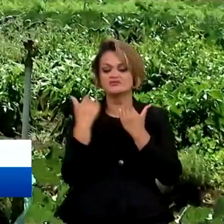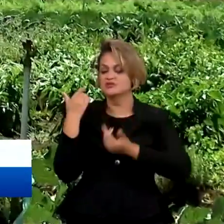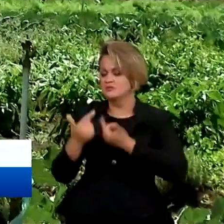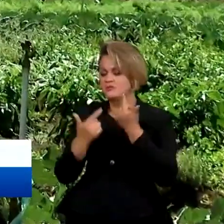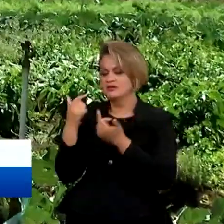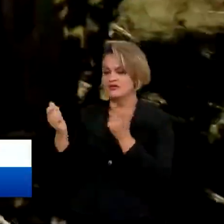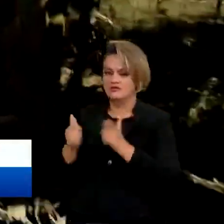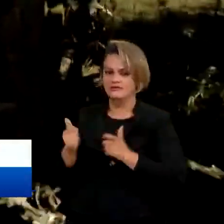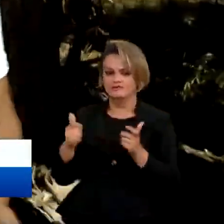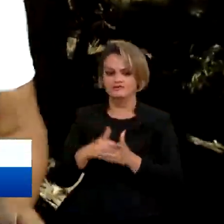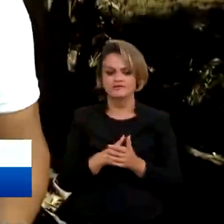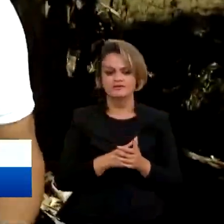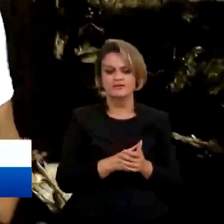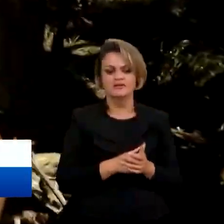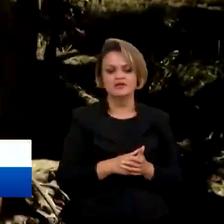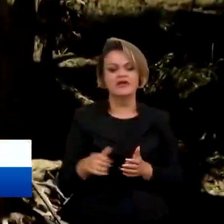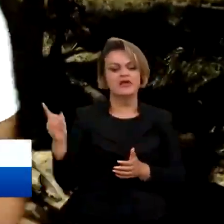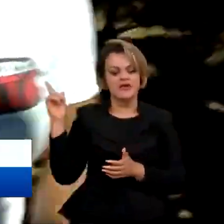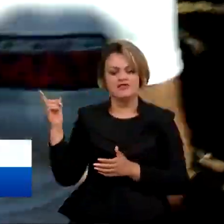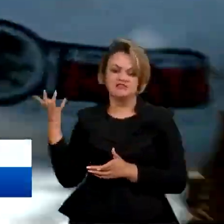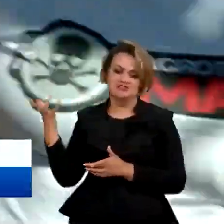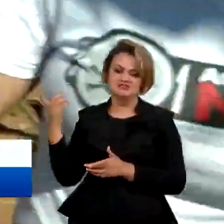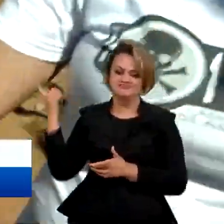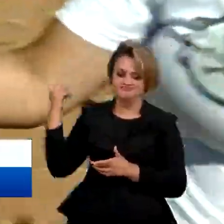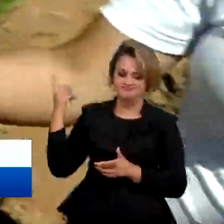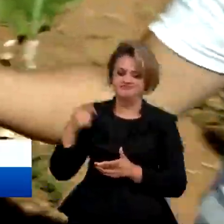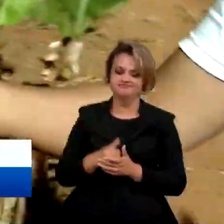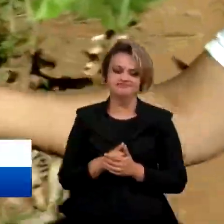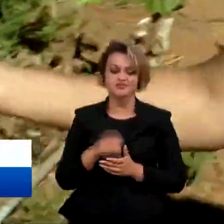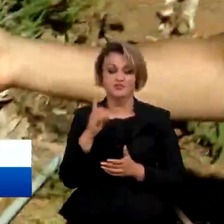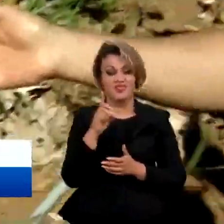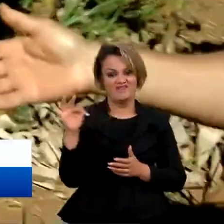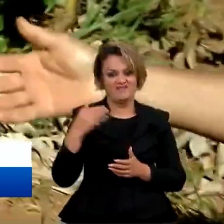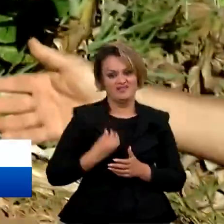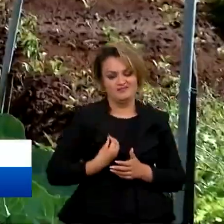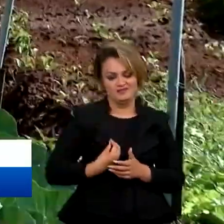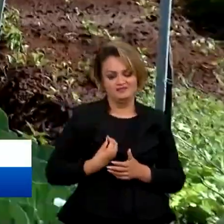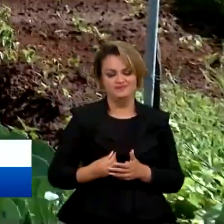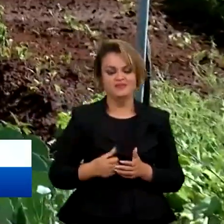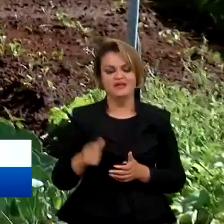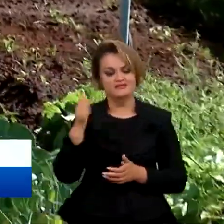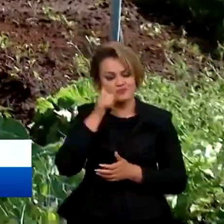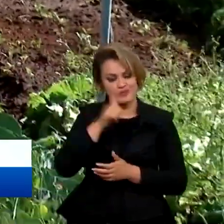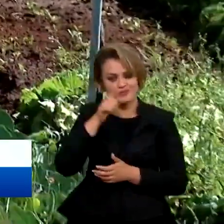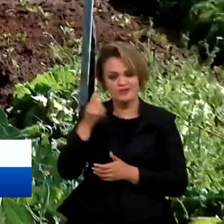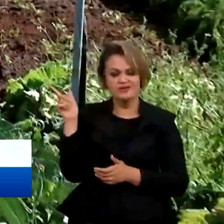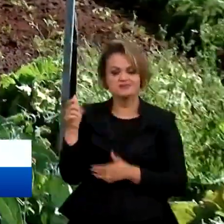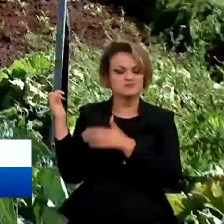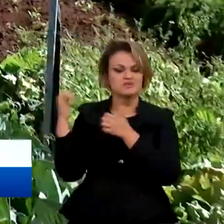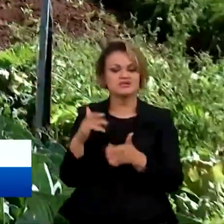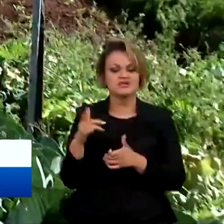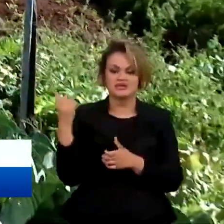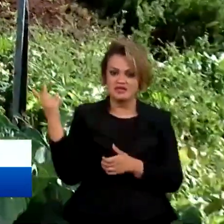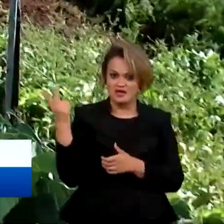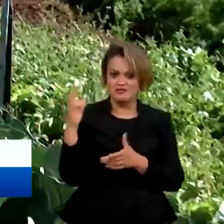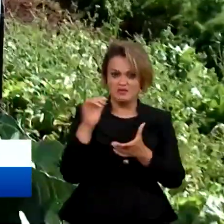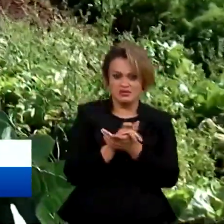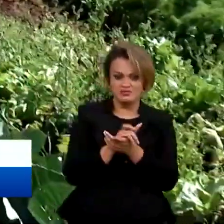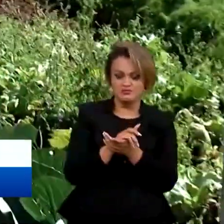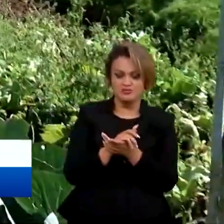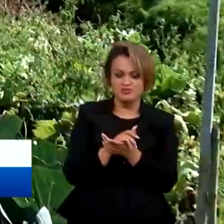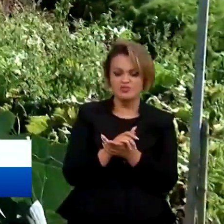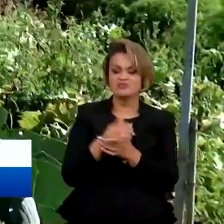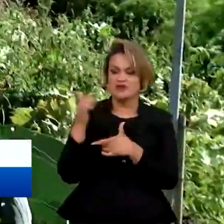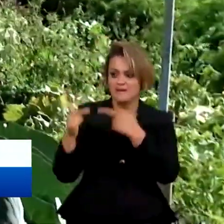seus alimentos. Caminho escolhido pela família da Isa, no Distrito Federal. A agricultora conta que ela e o marido